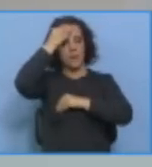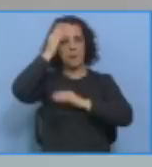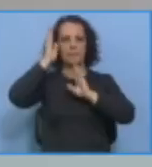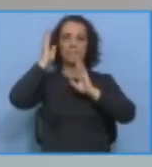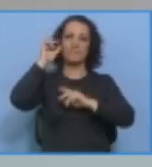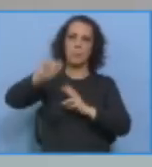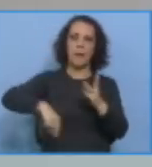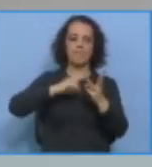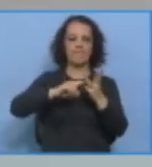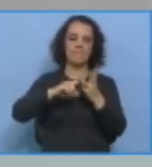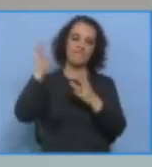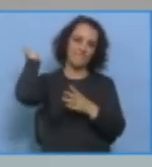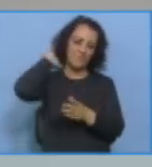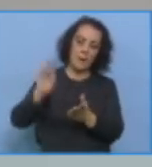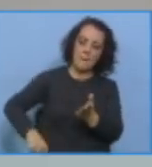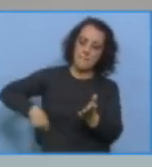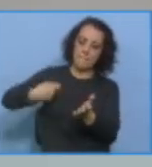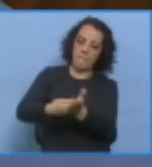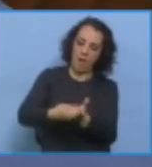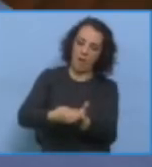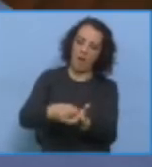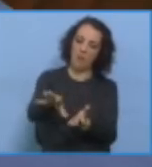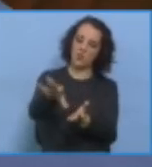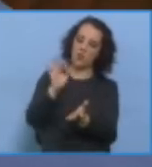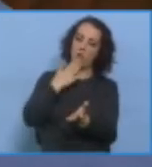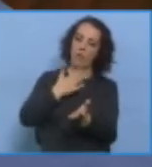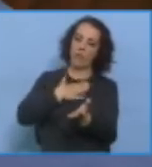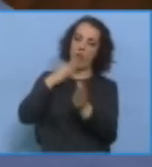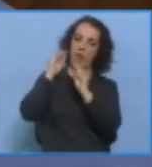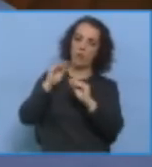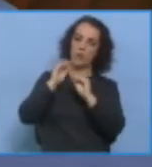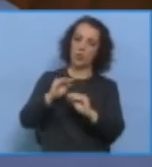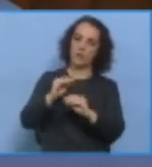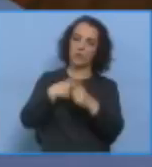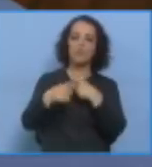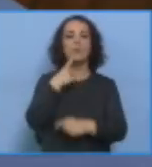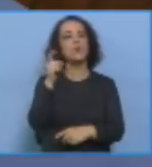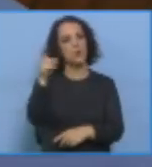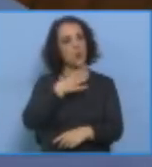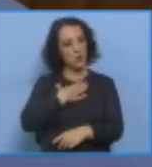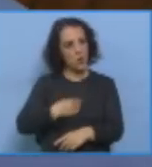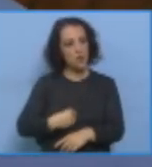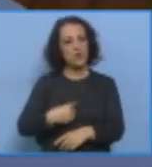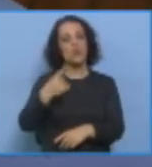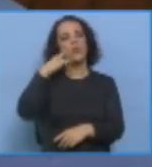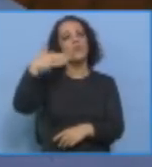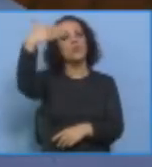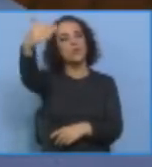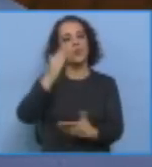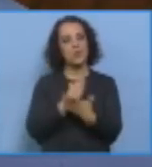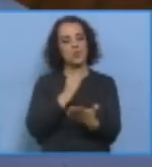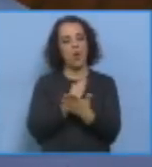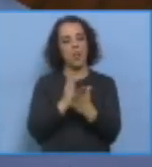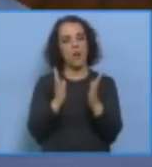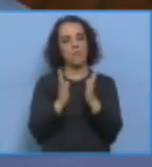pagar para escolher esse projeto educativo, qual acha ser o diretor da APEC o futuro das escolas católicas em Portugal?